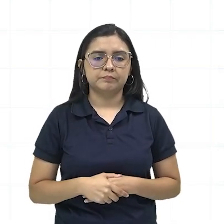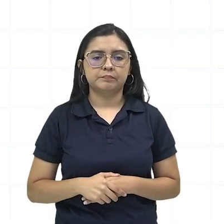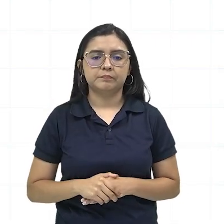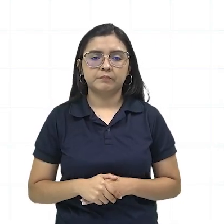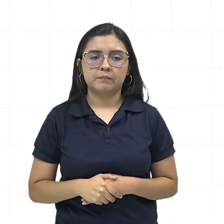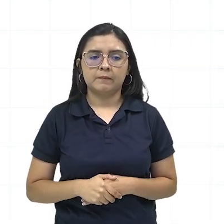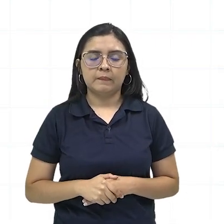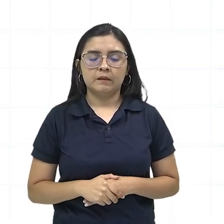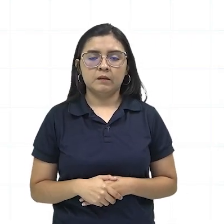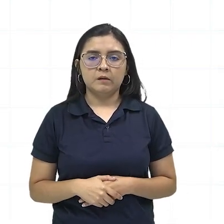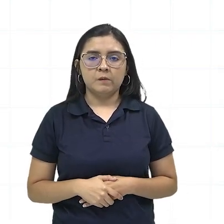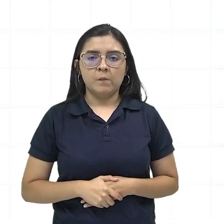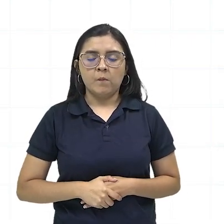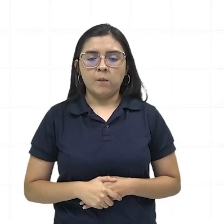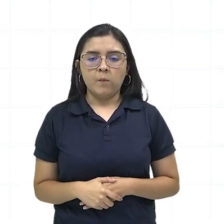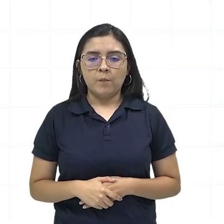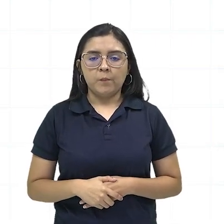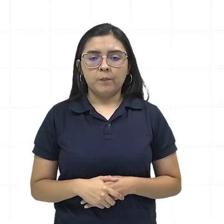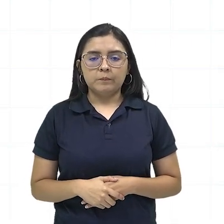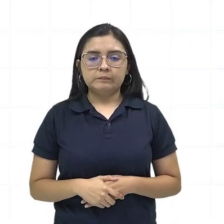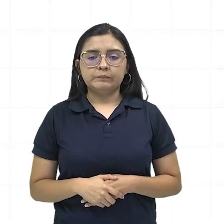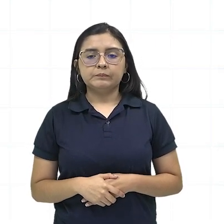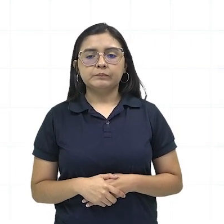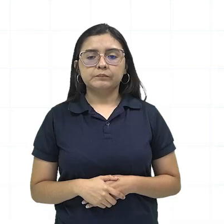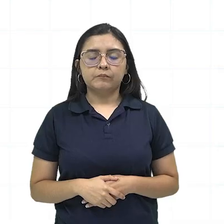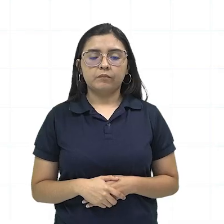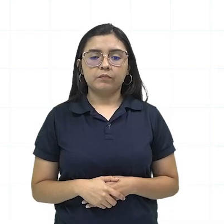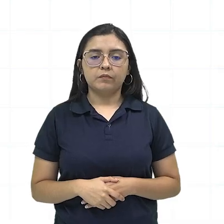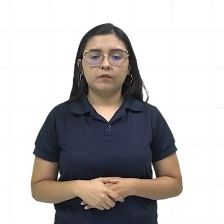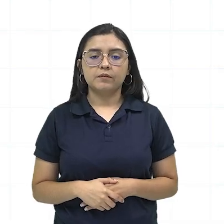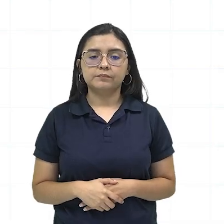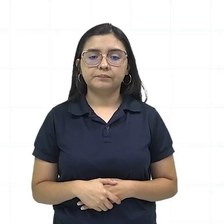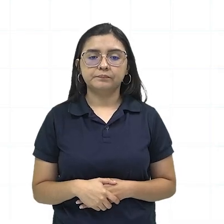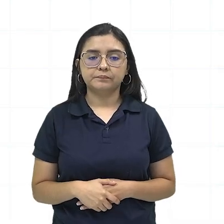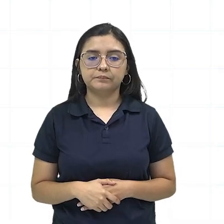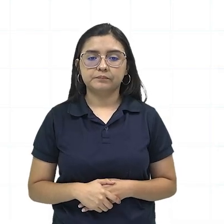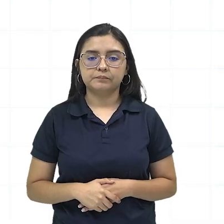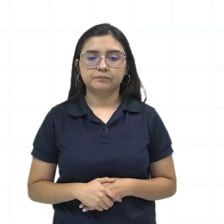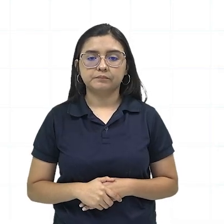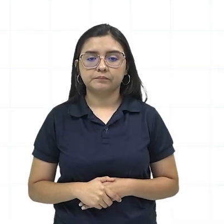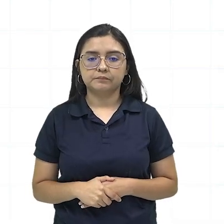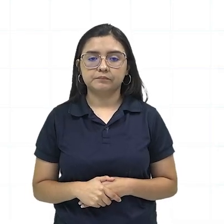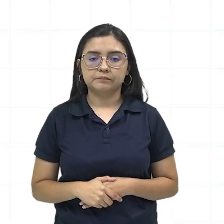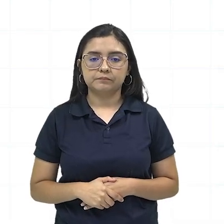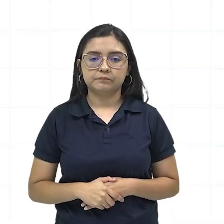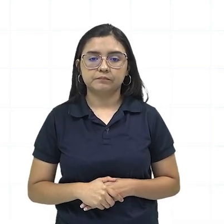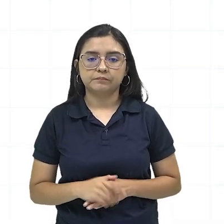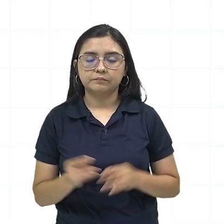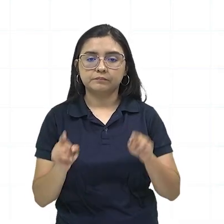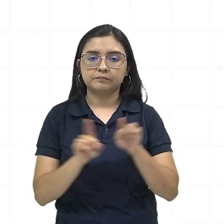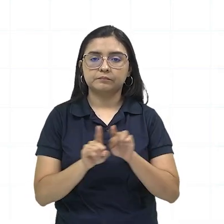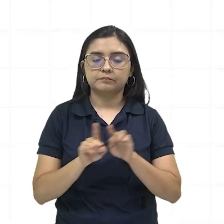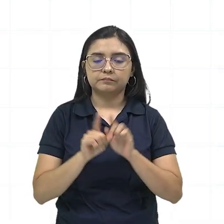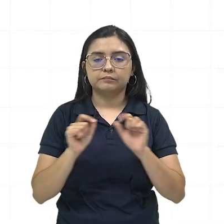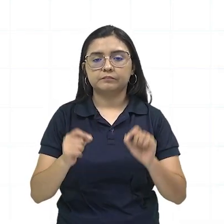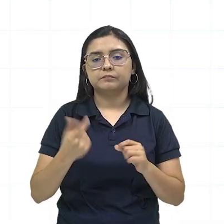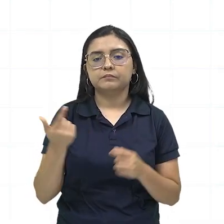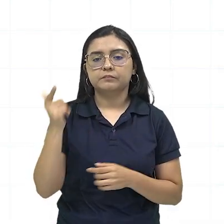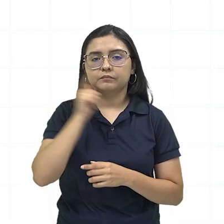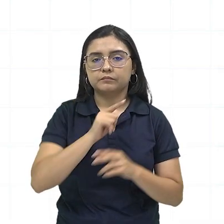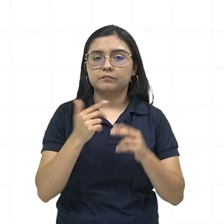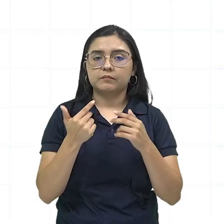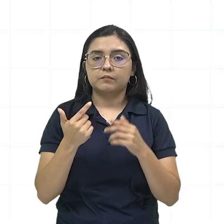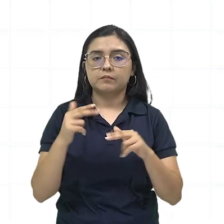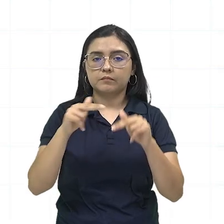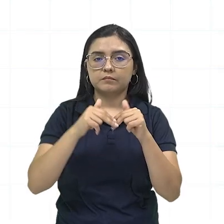conhecimento científico acessível e compreensível. Acessível, muito em função da linguagem que vai ser